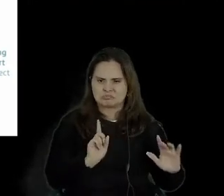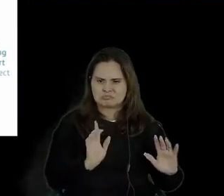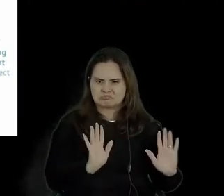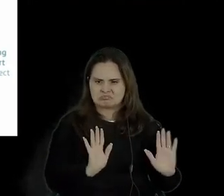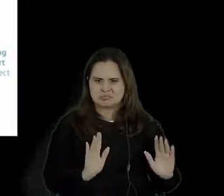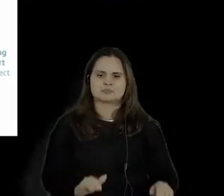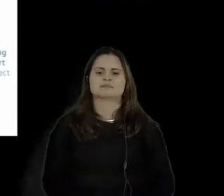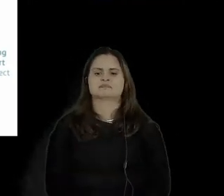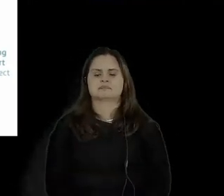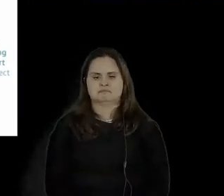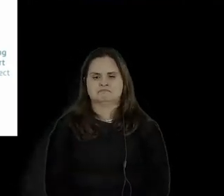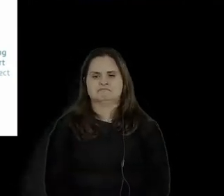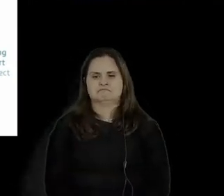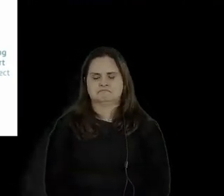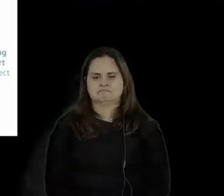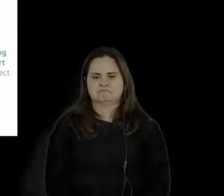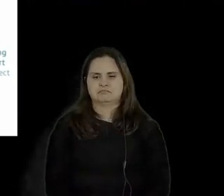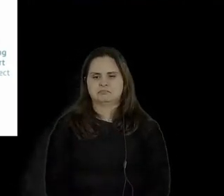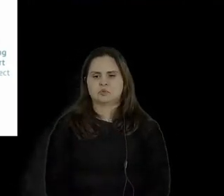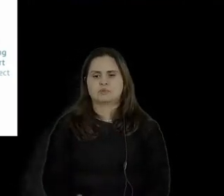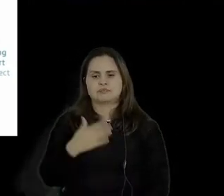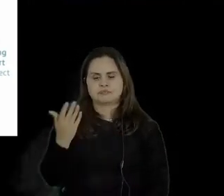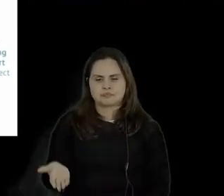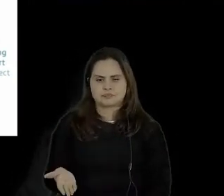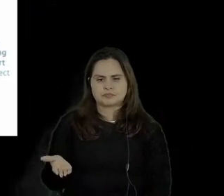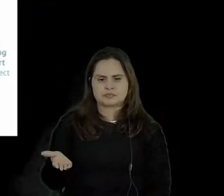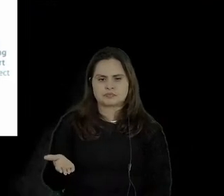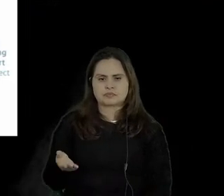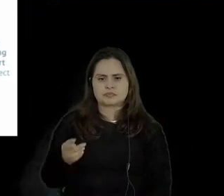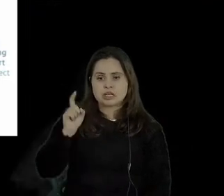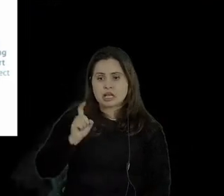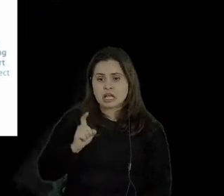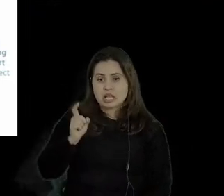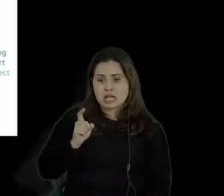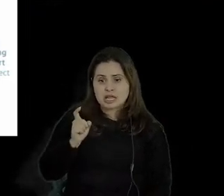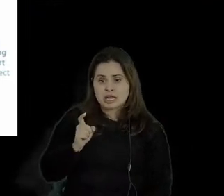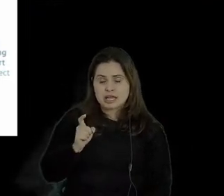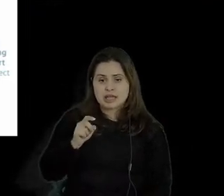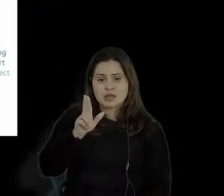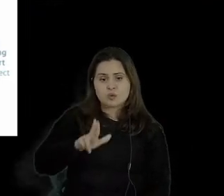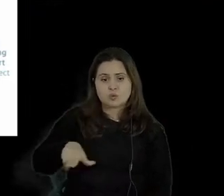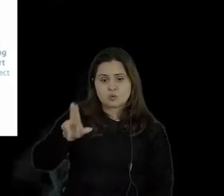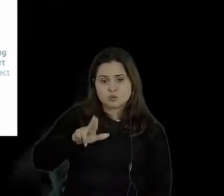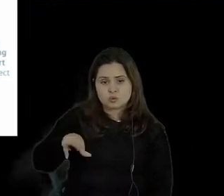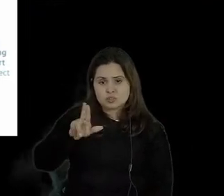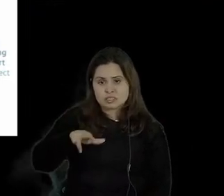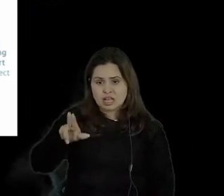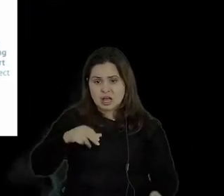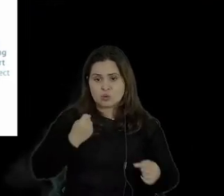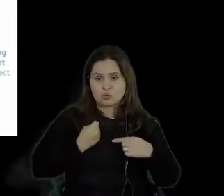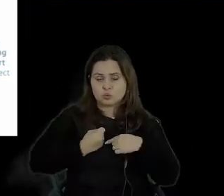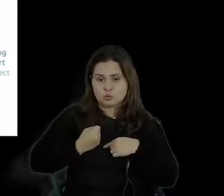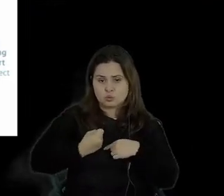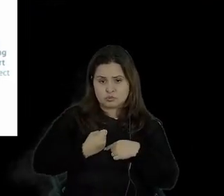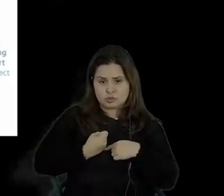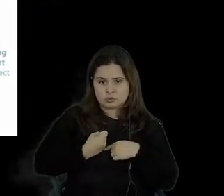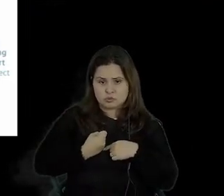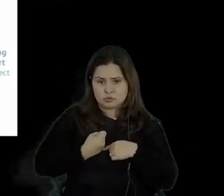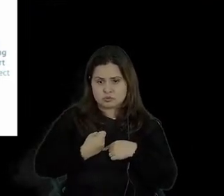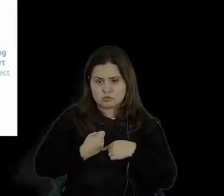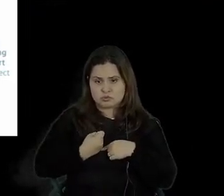Então, senhores, é possível, então, utilizar os métodos numéricos